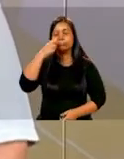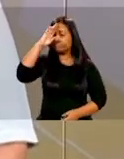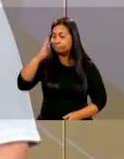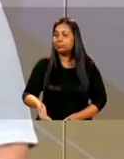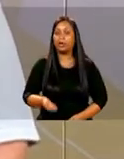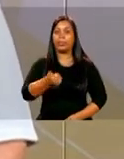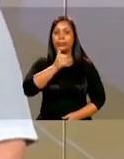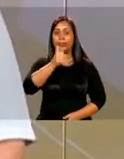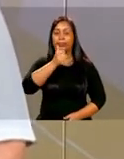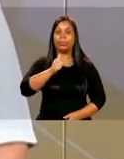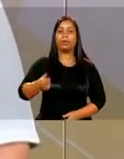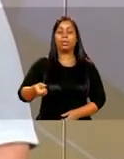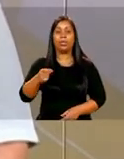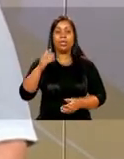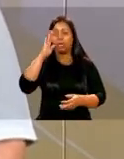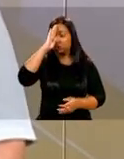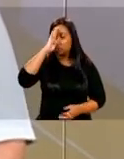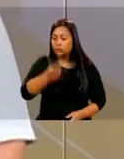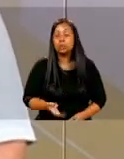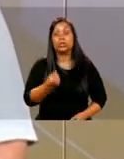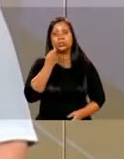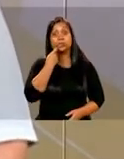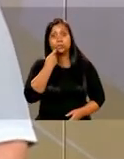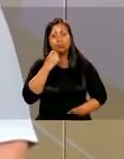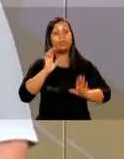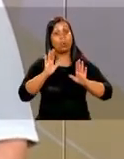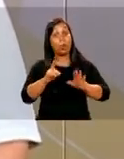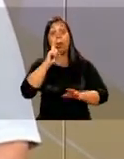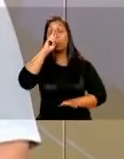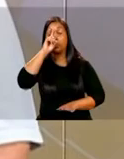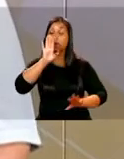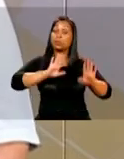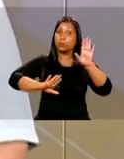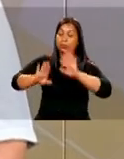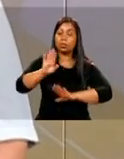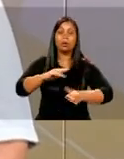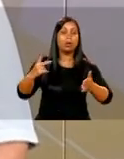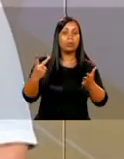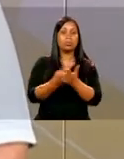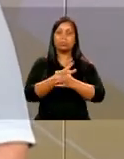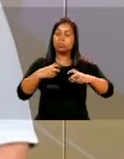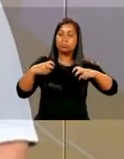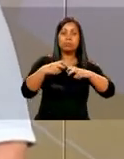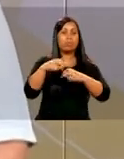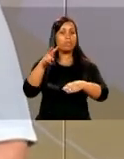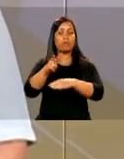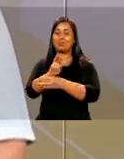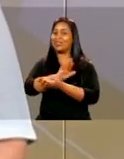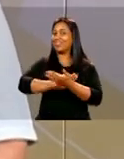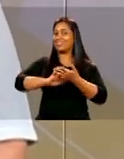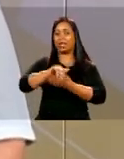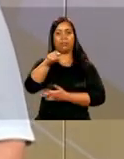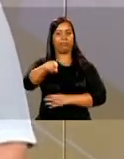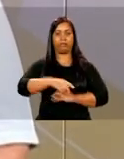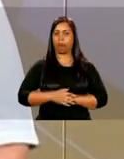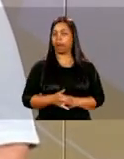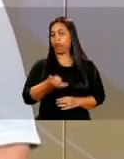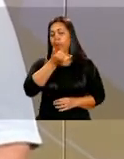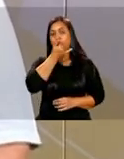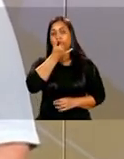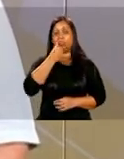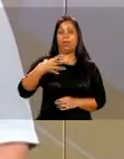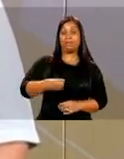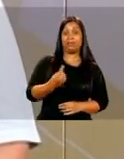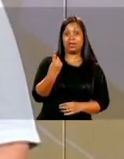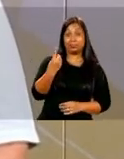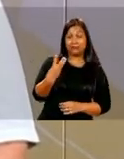e a esposa toda sexta-feira brigava com ele, dizendo daquele perigo. Quando ele se acidentou, ela disse, olha, eu não vou cuidar de você, né? Aí a filha de